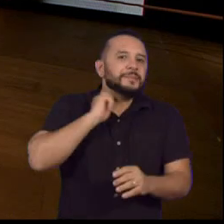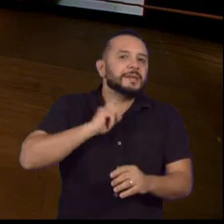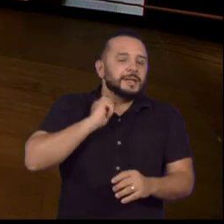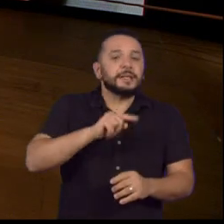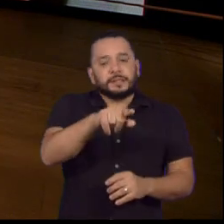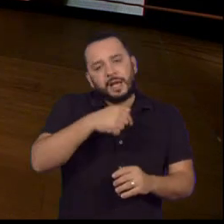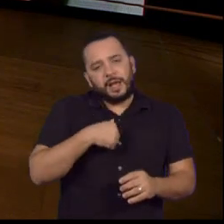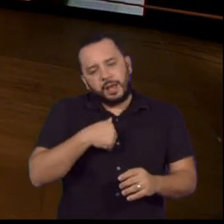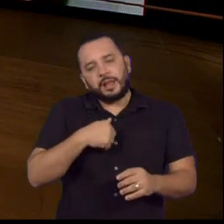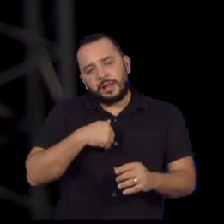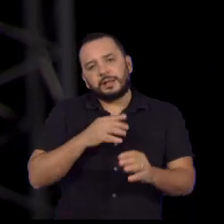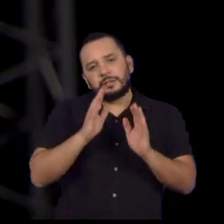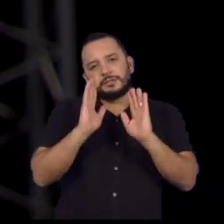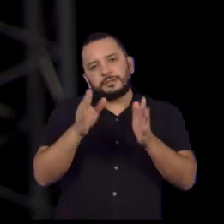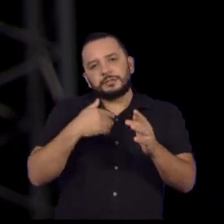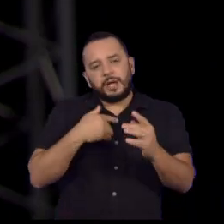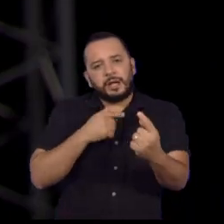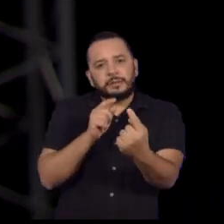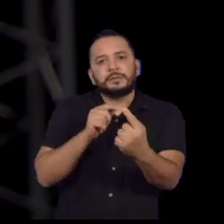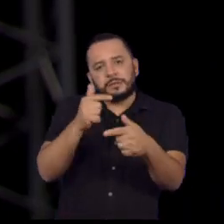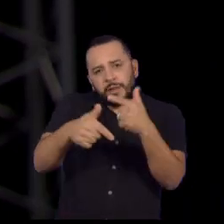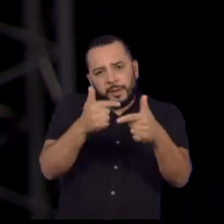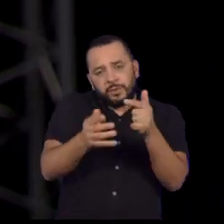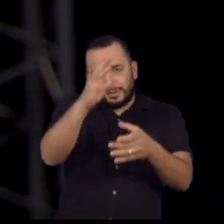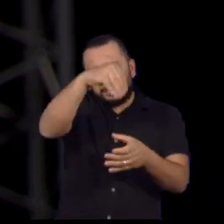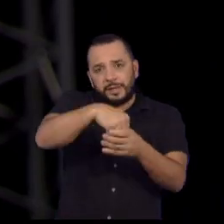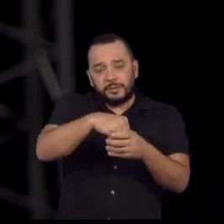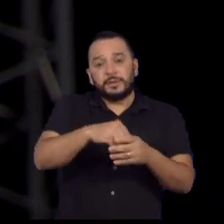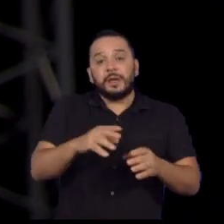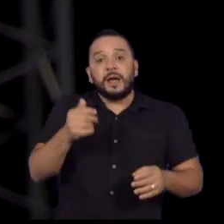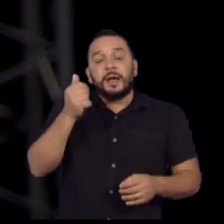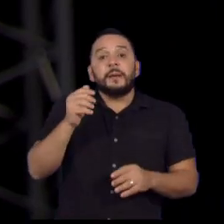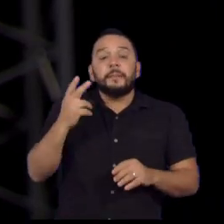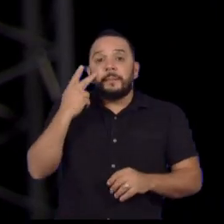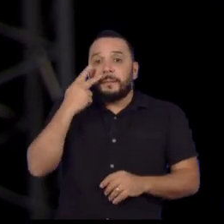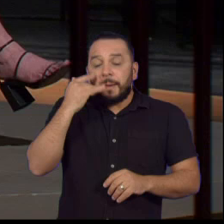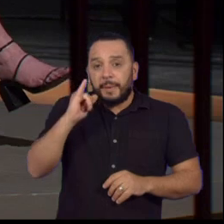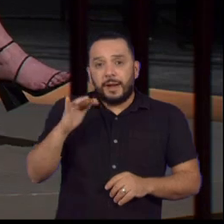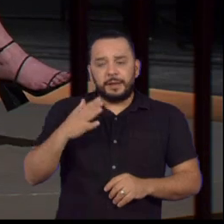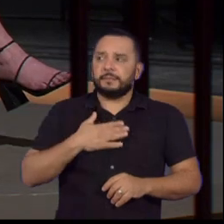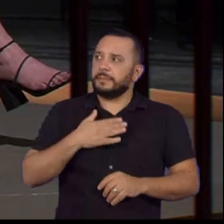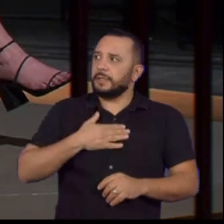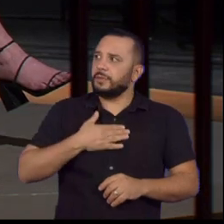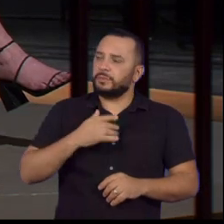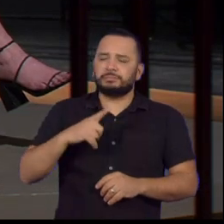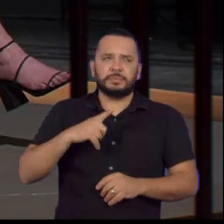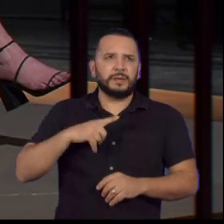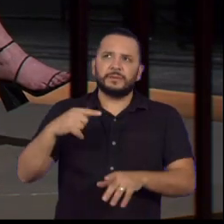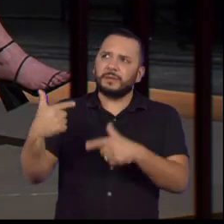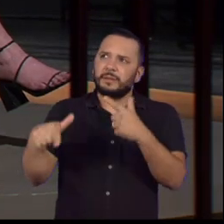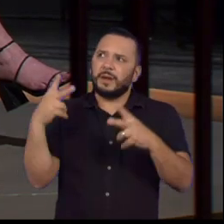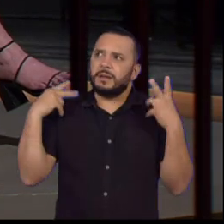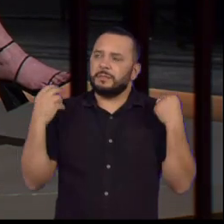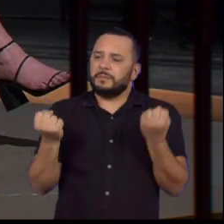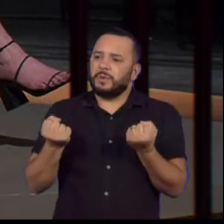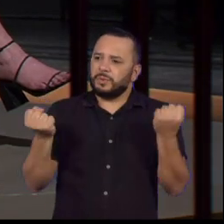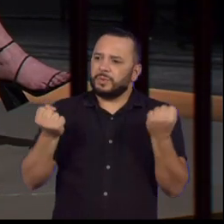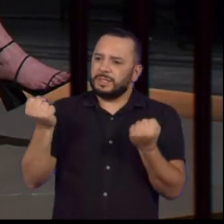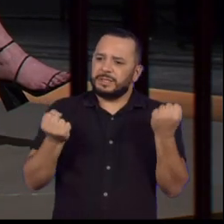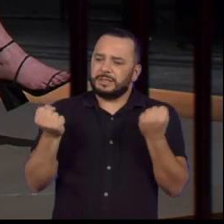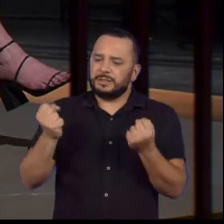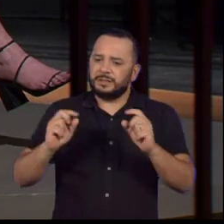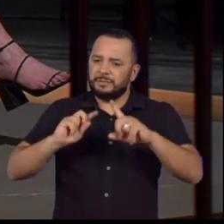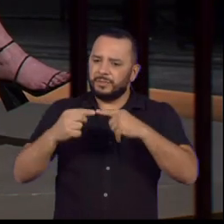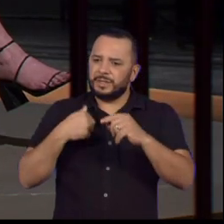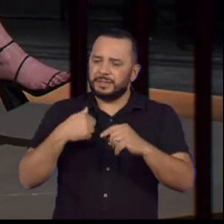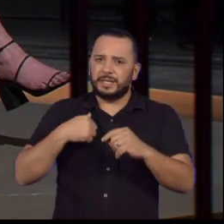outros setores dentro da fundação, e daí ele se tornou um período, para minha